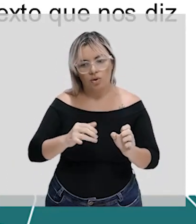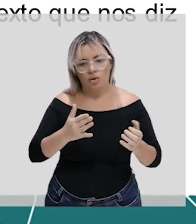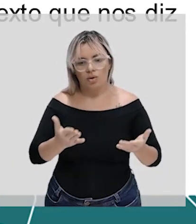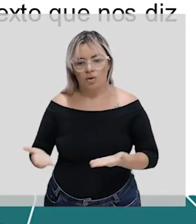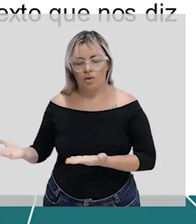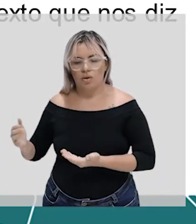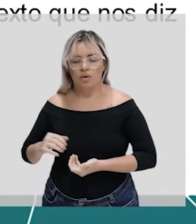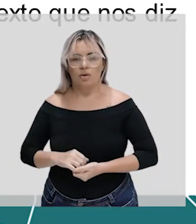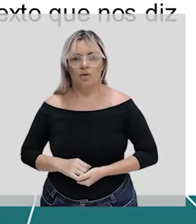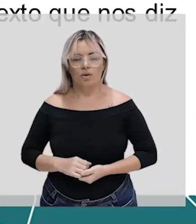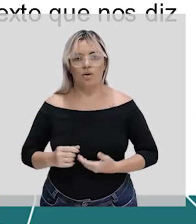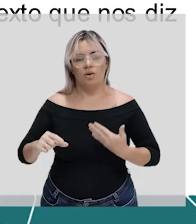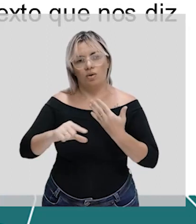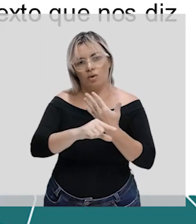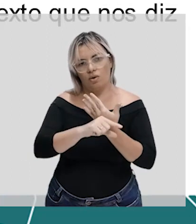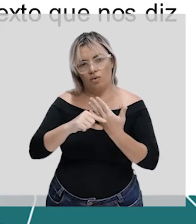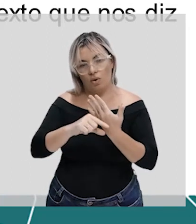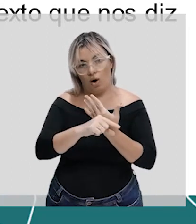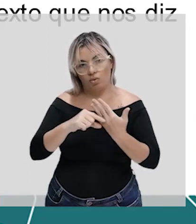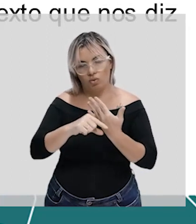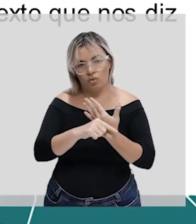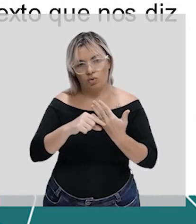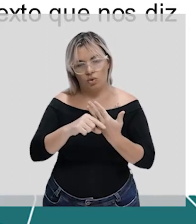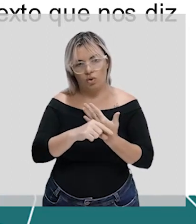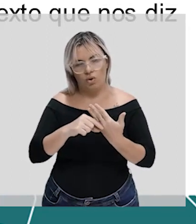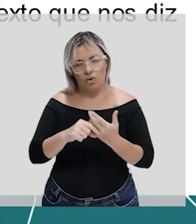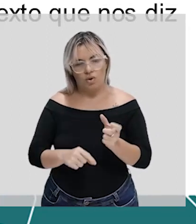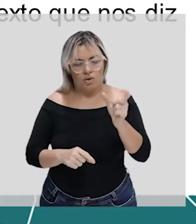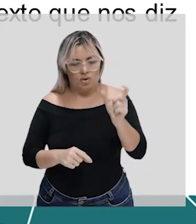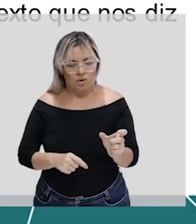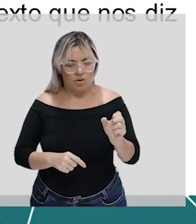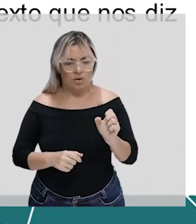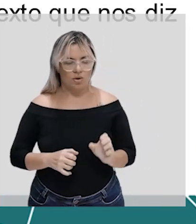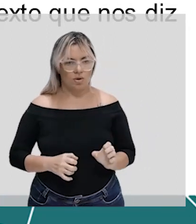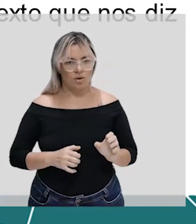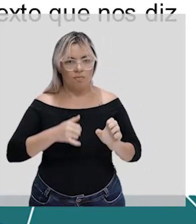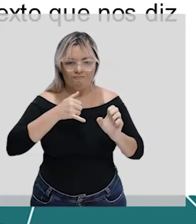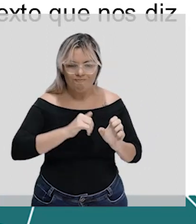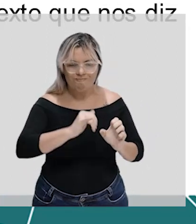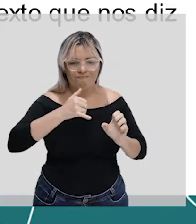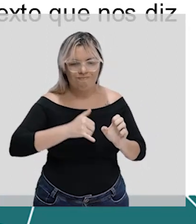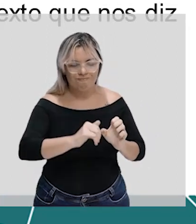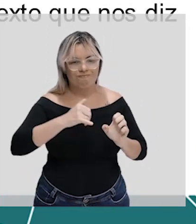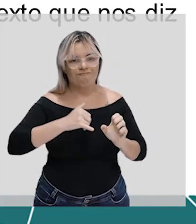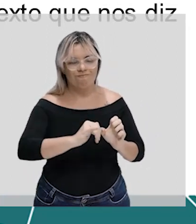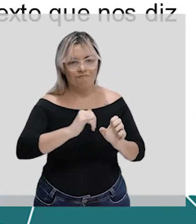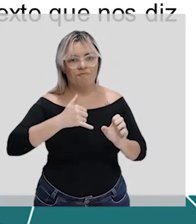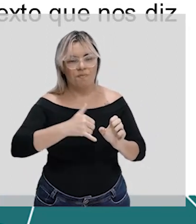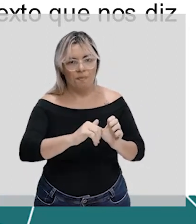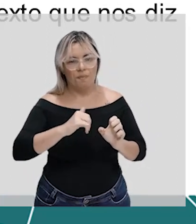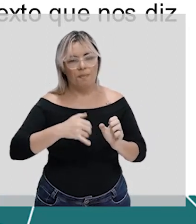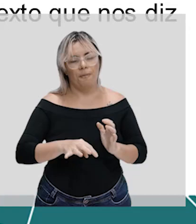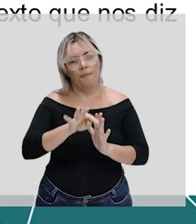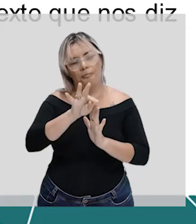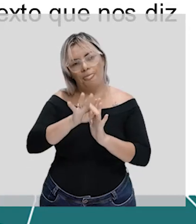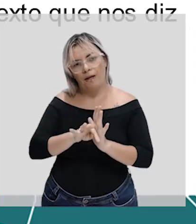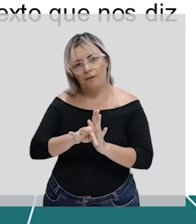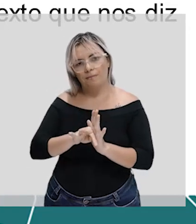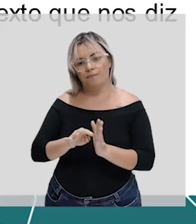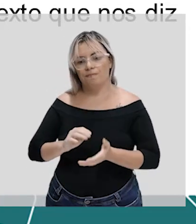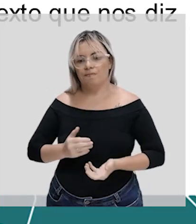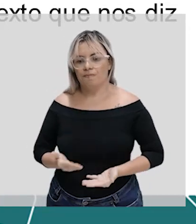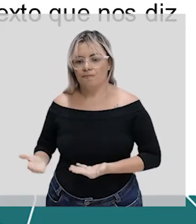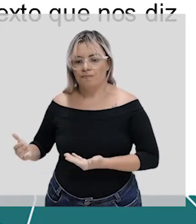Esse autor que está aqui, ele é o emissor ou enunciador. É quem emite, tá? O texto ou o